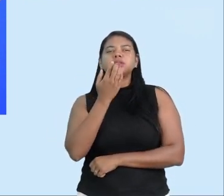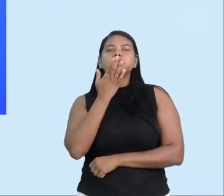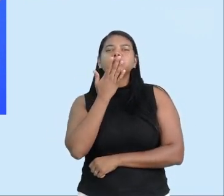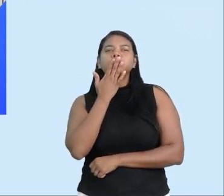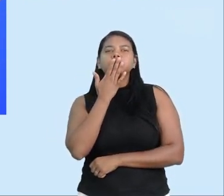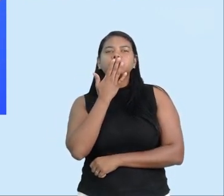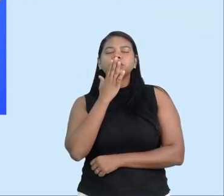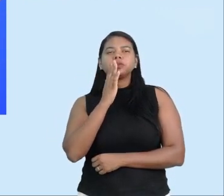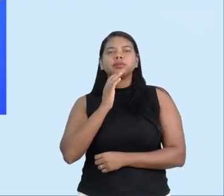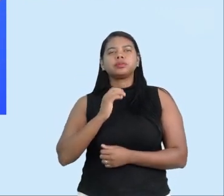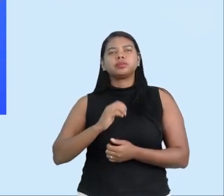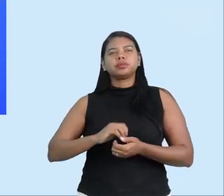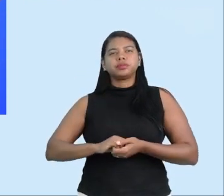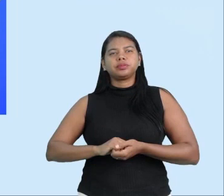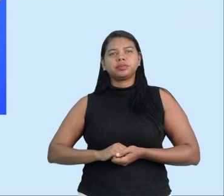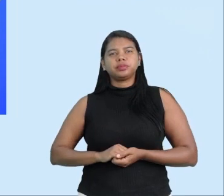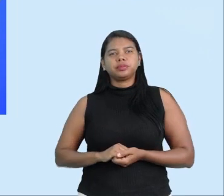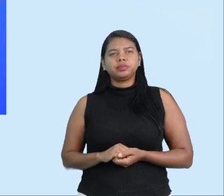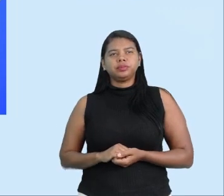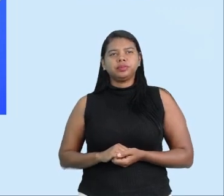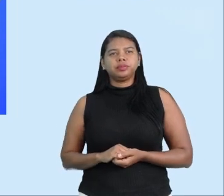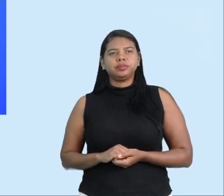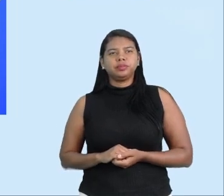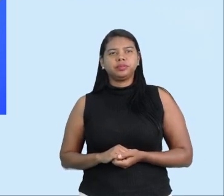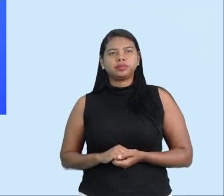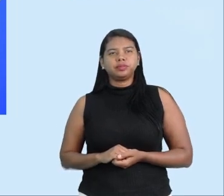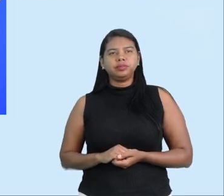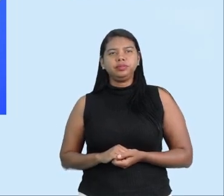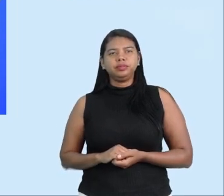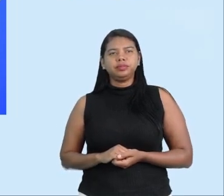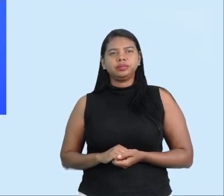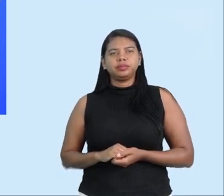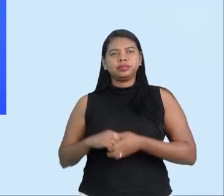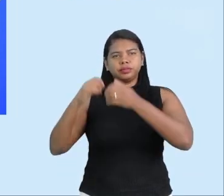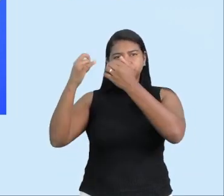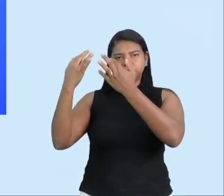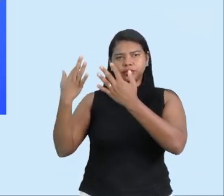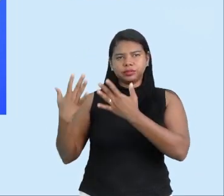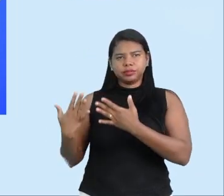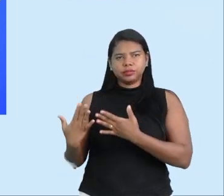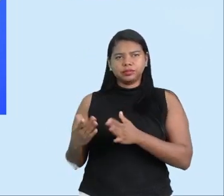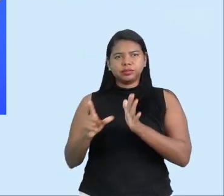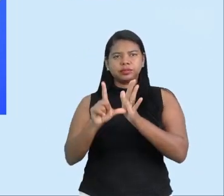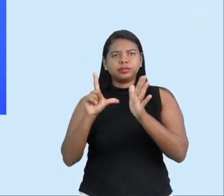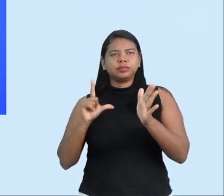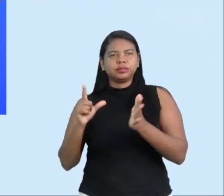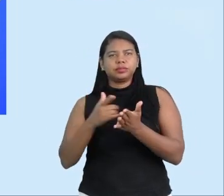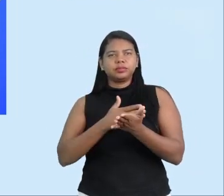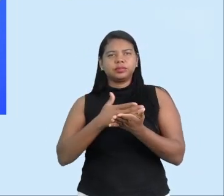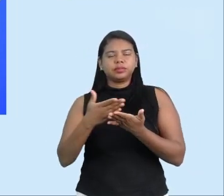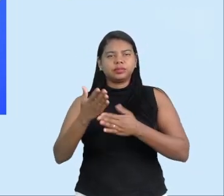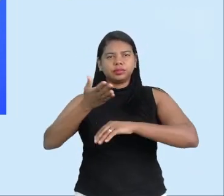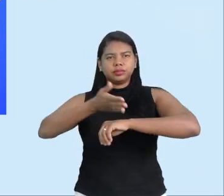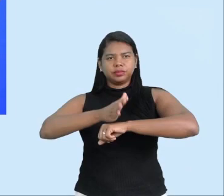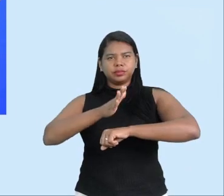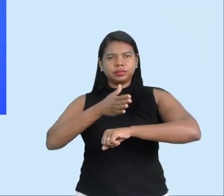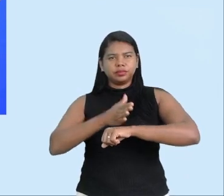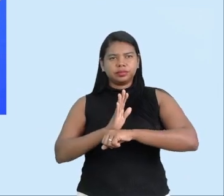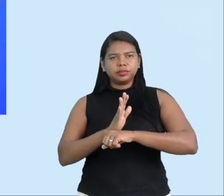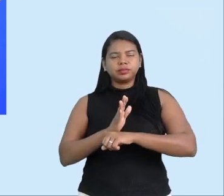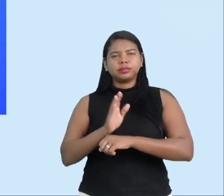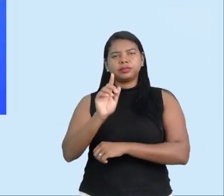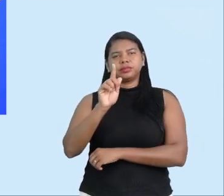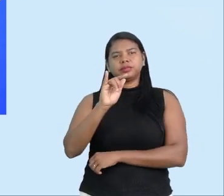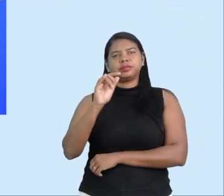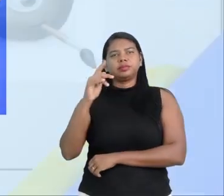modelo. Falando um pouquinho sobre o GIMP, antes de a gente começar na parte da mão na massa, a parte prática, o GIMP ele é um software